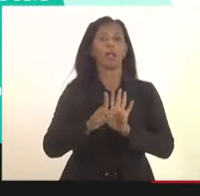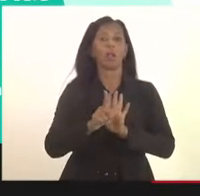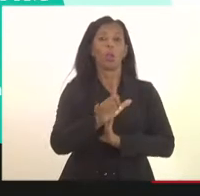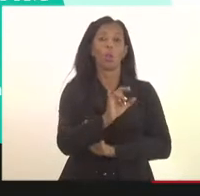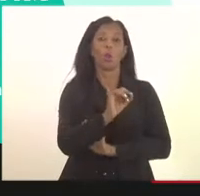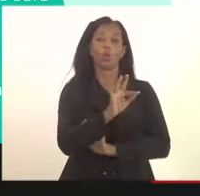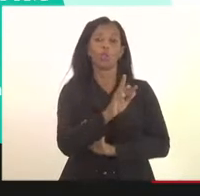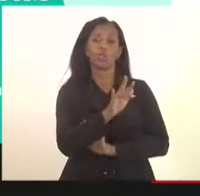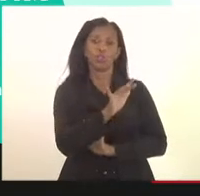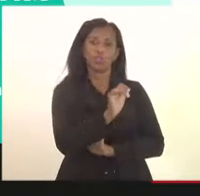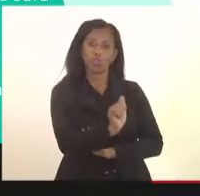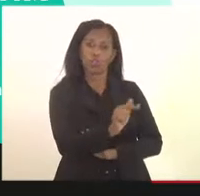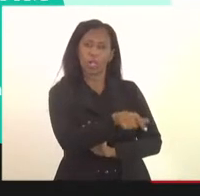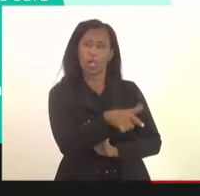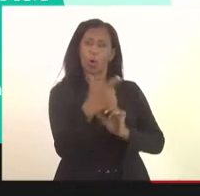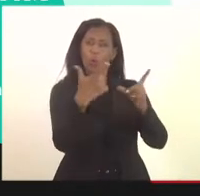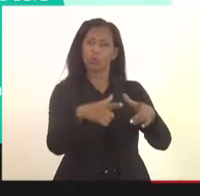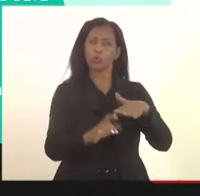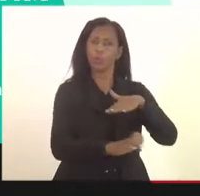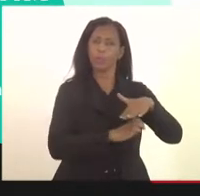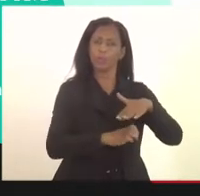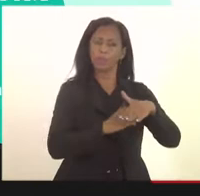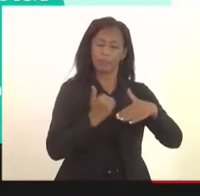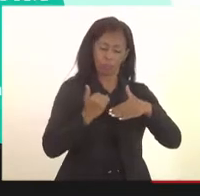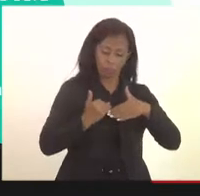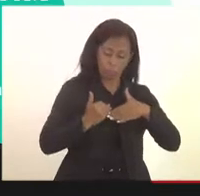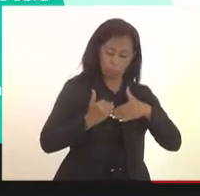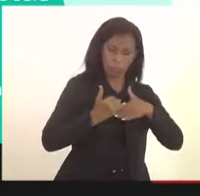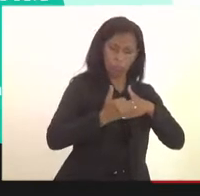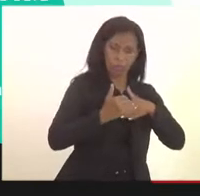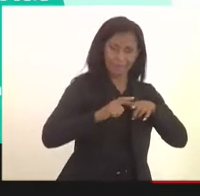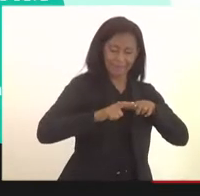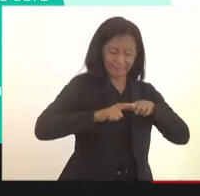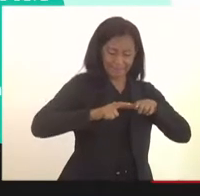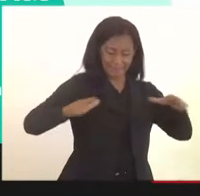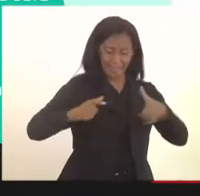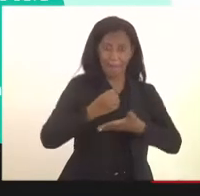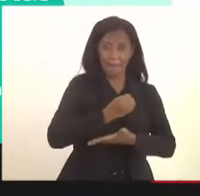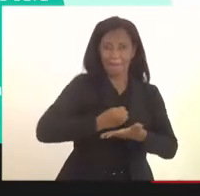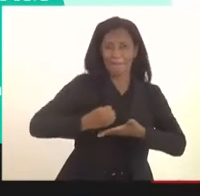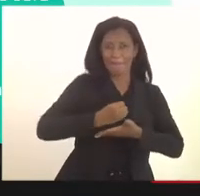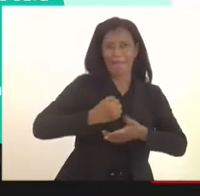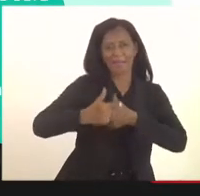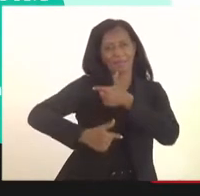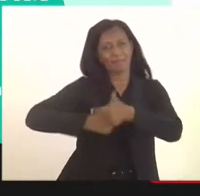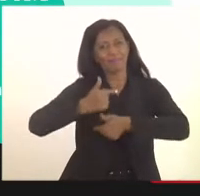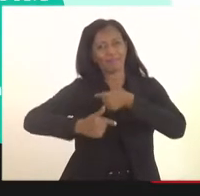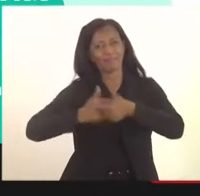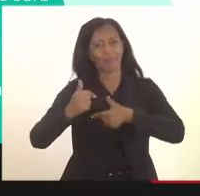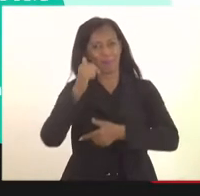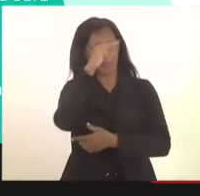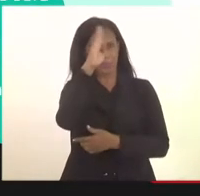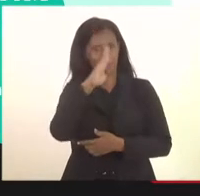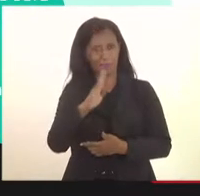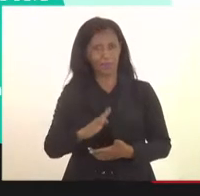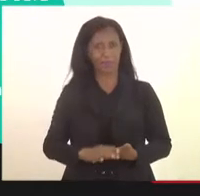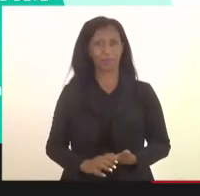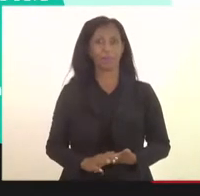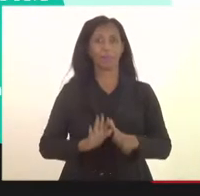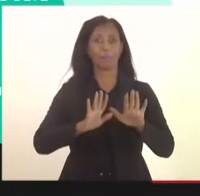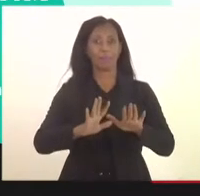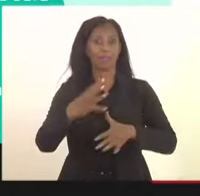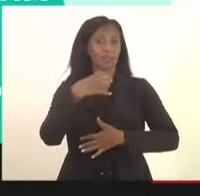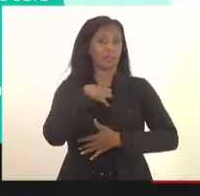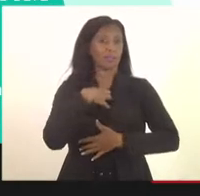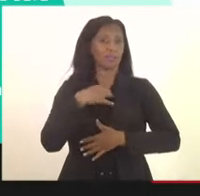importante, onde a Petronas poderia, a partir daqui, crescer suas bases de operação no Brasil, mas que se